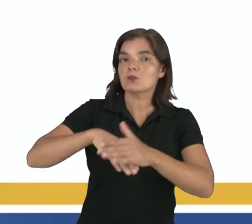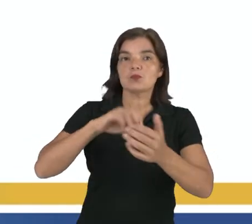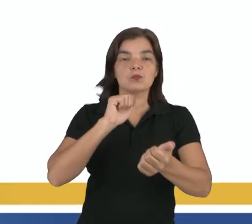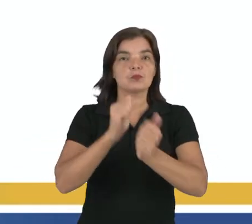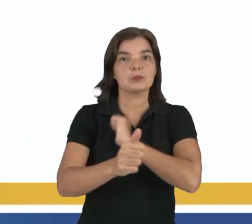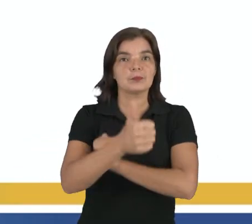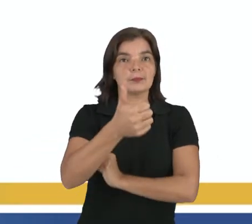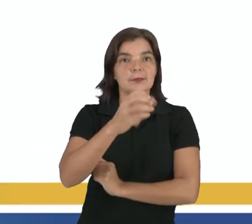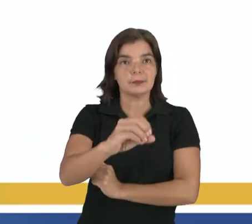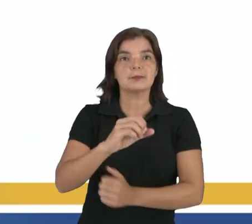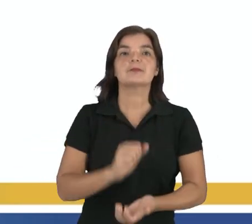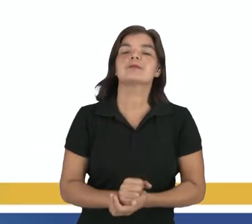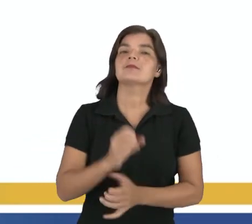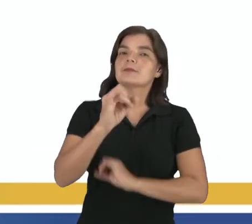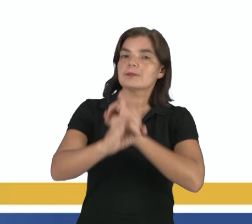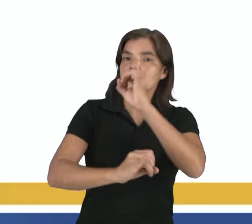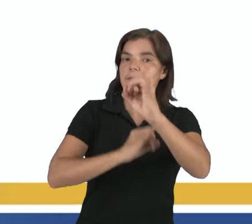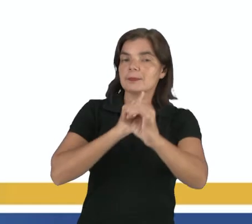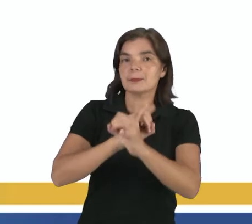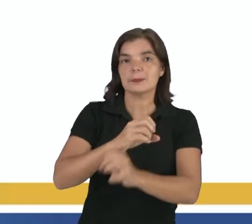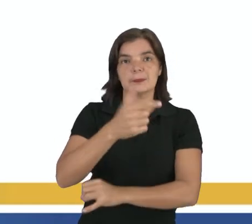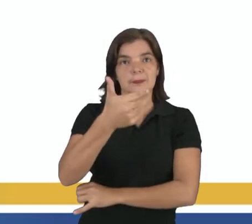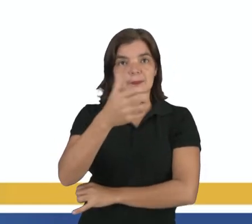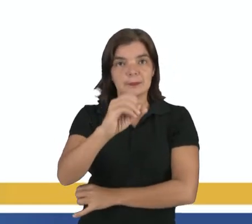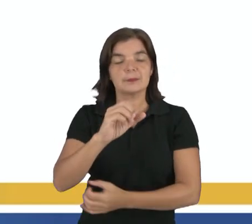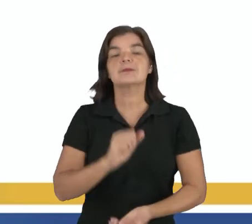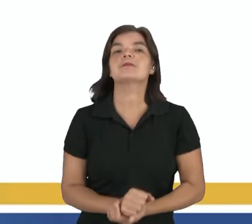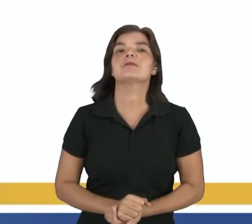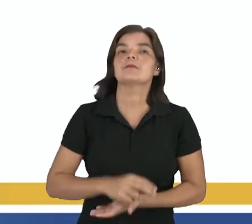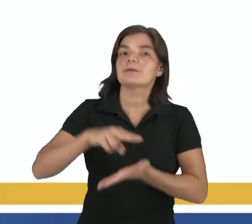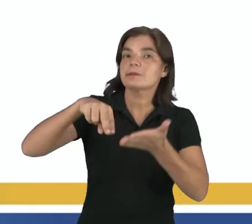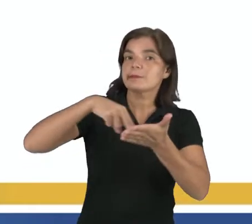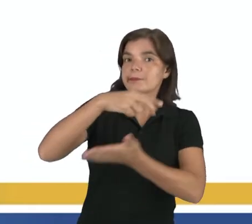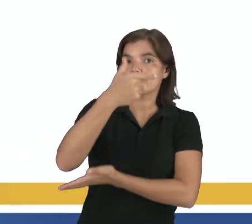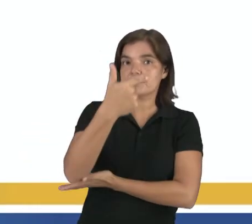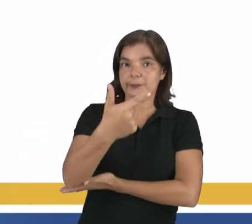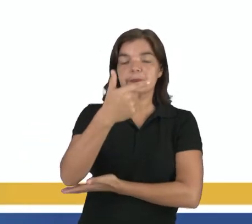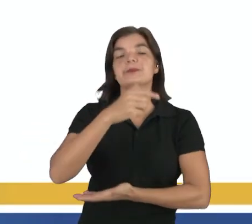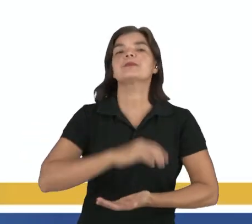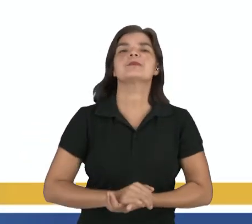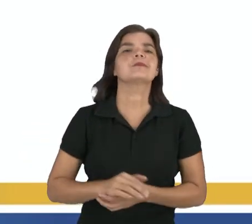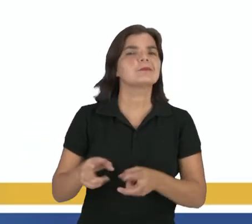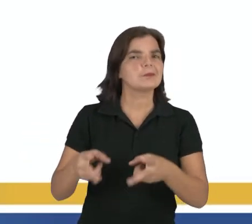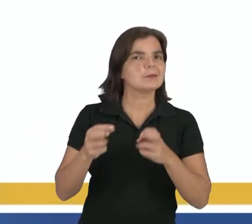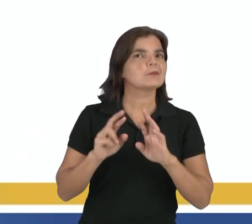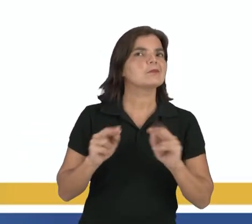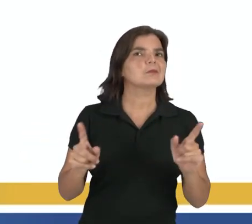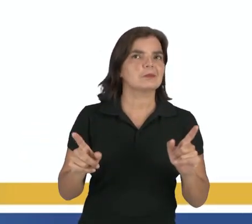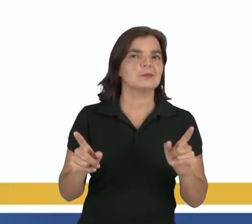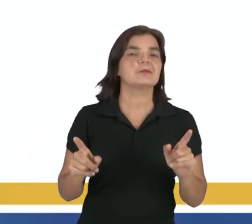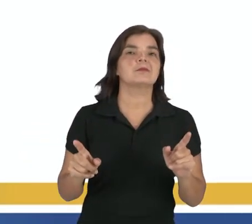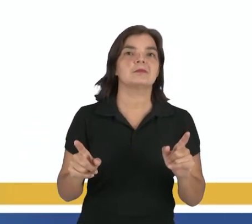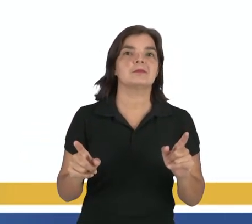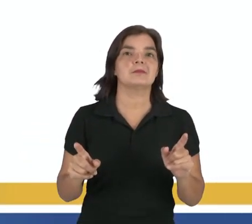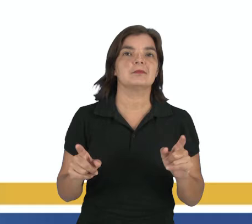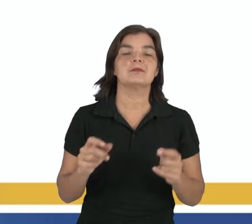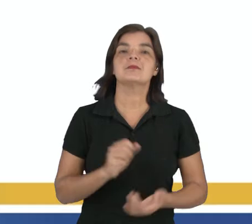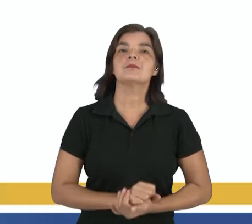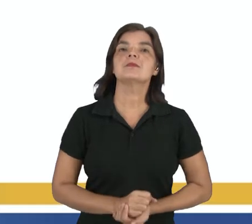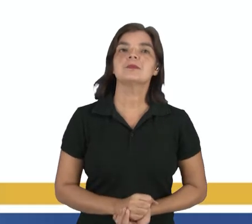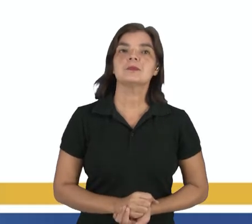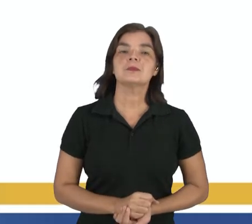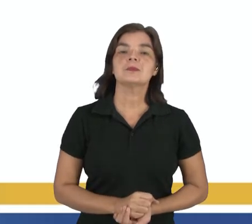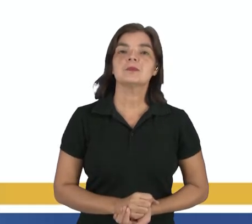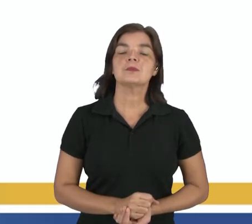temos 10 alunos, navegar na internet 10 e dançar 2. Perceba a diferença, nesse